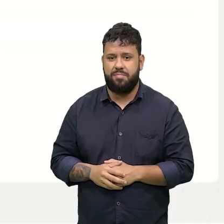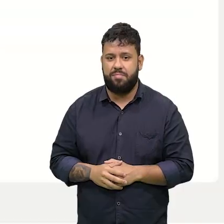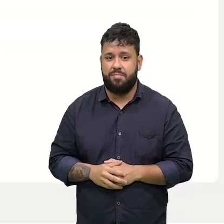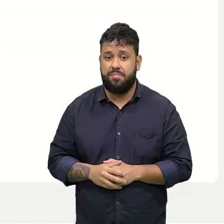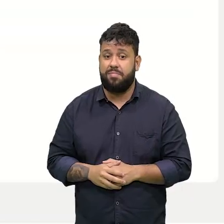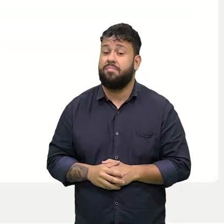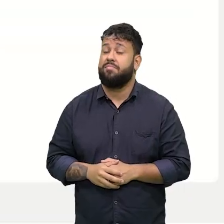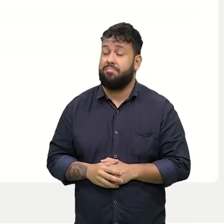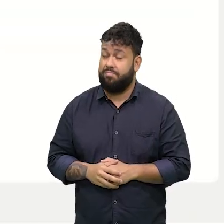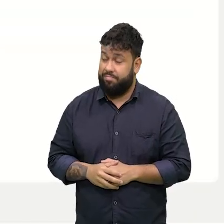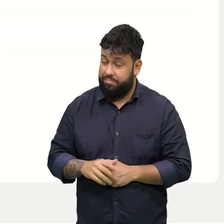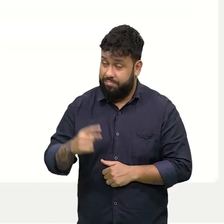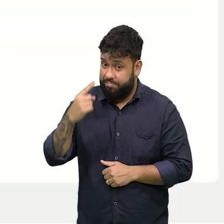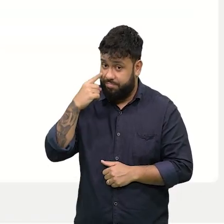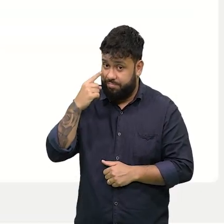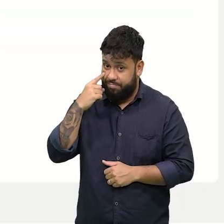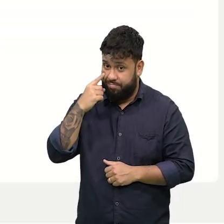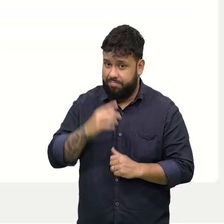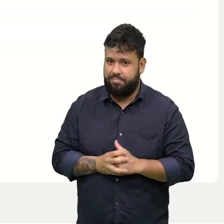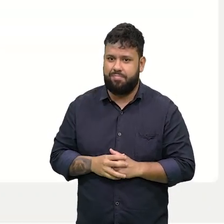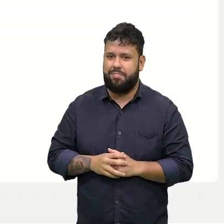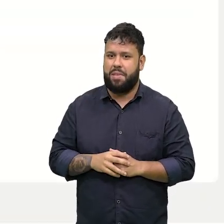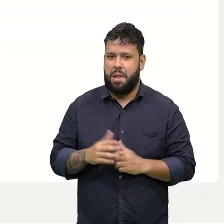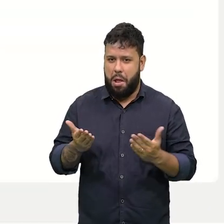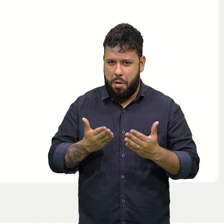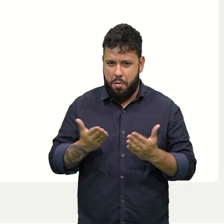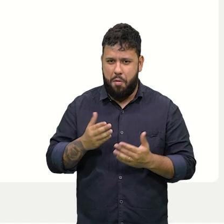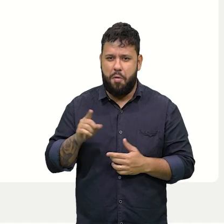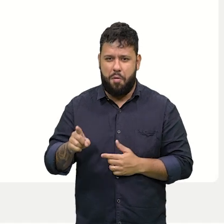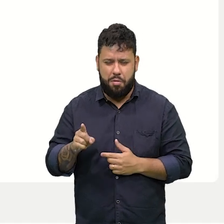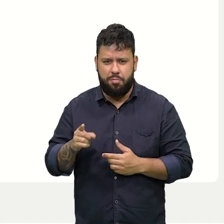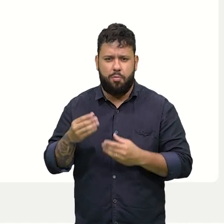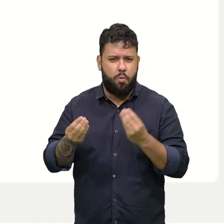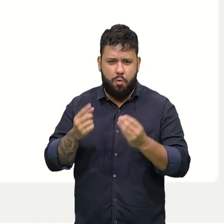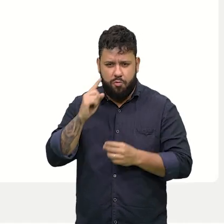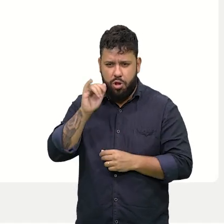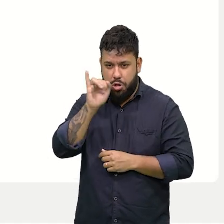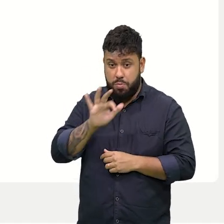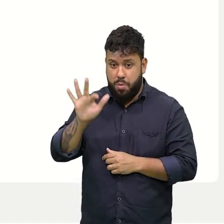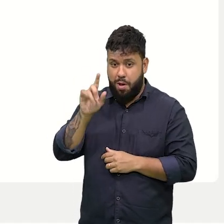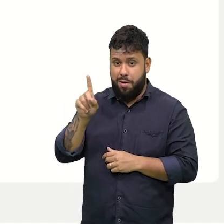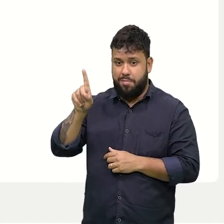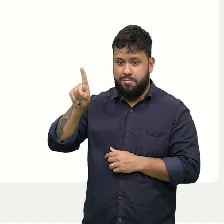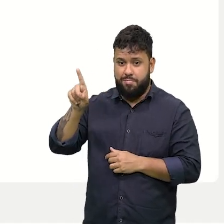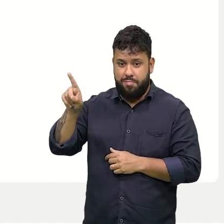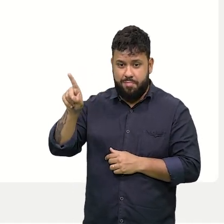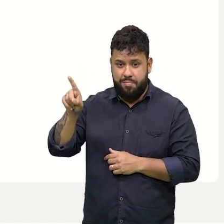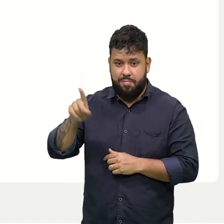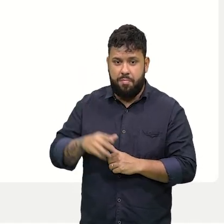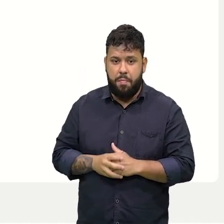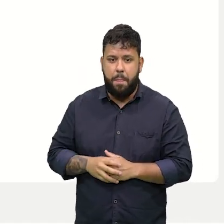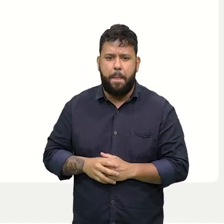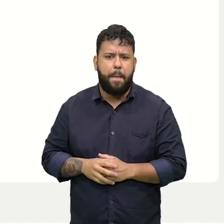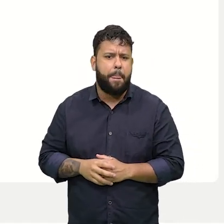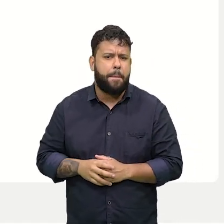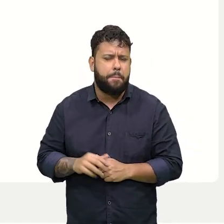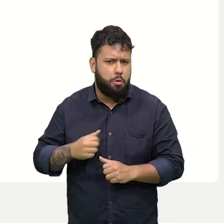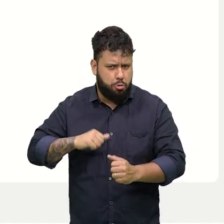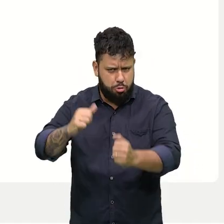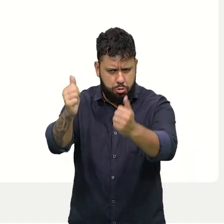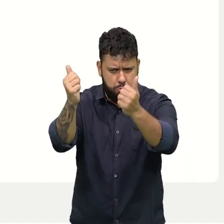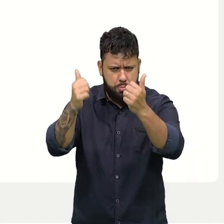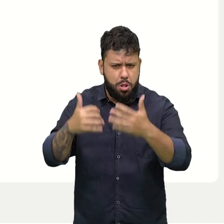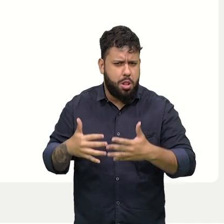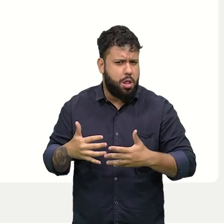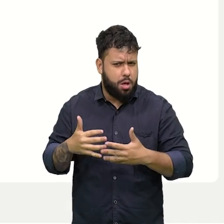Cara, olha só. Na nossa interação agora, Gui, a gente vai ter o seguinte. Para eu